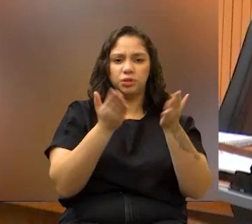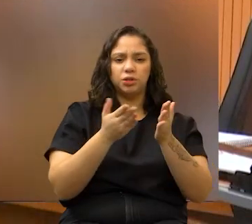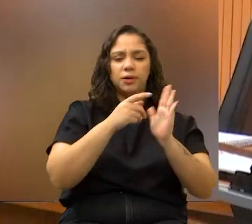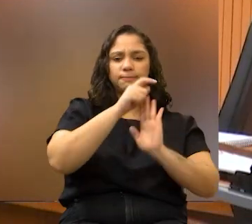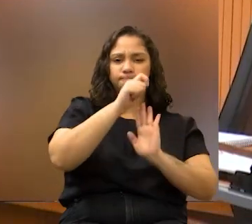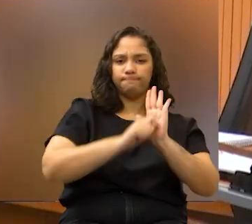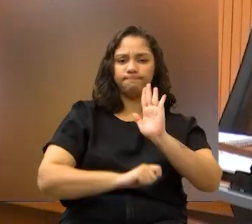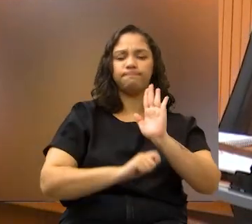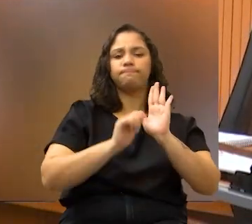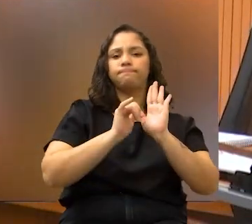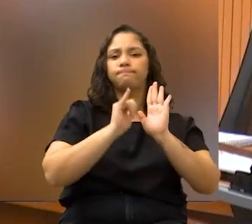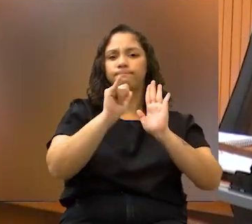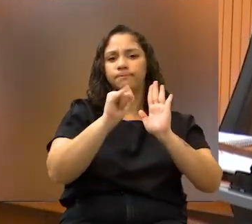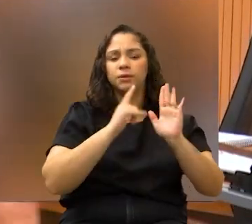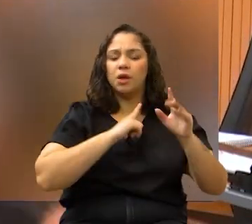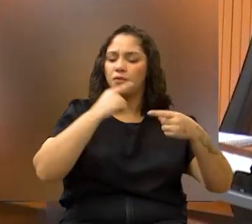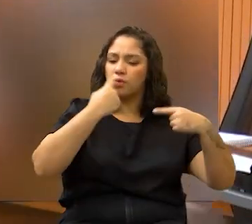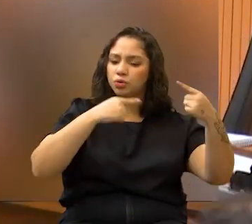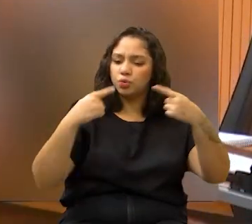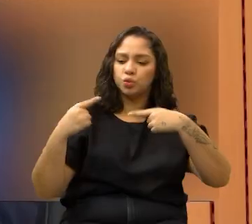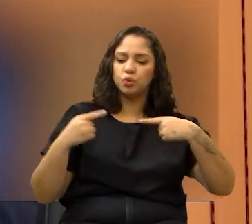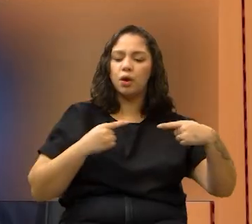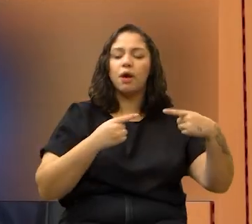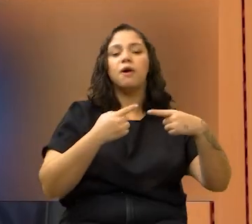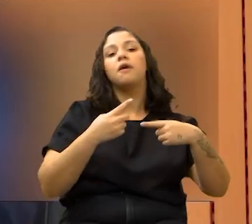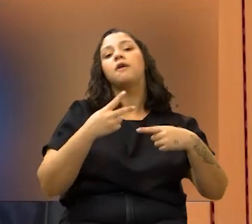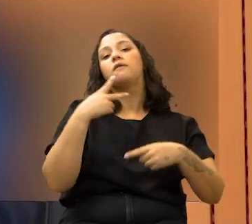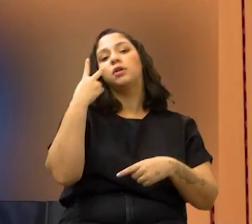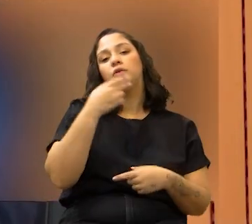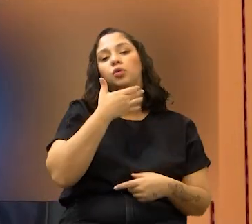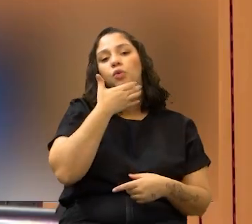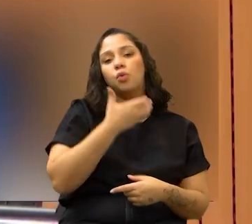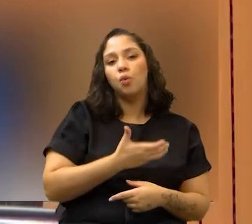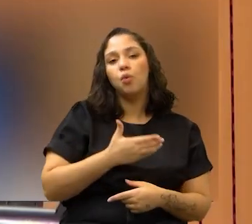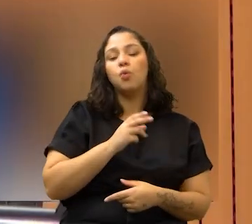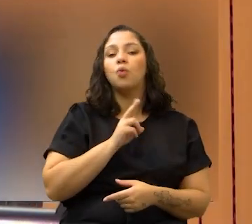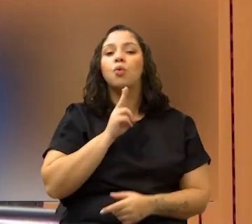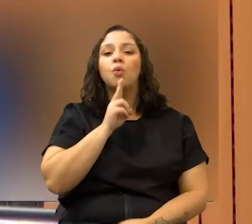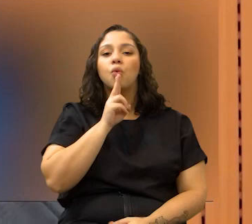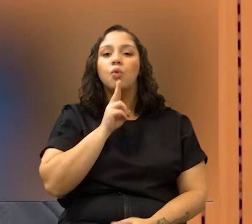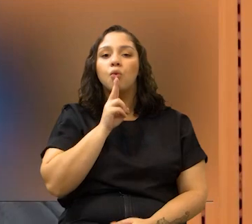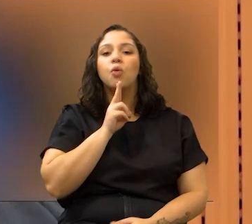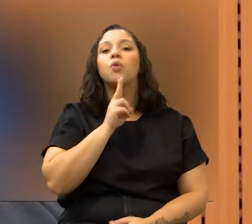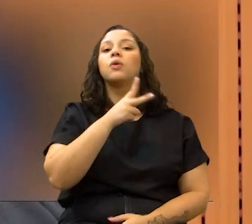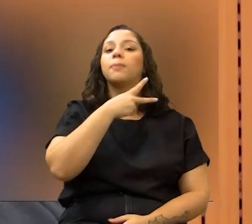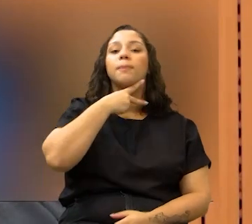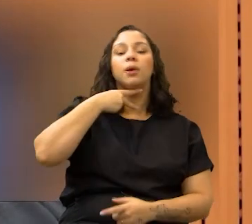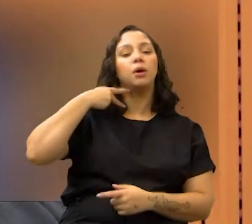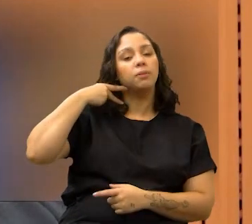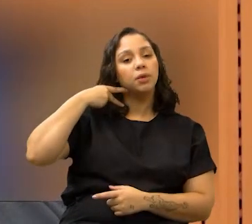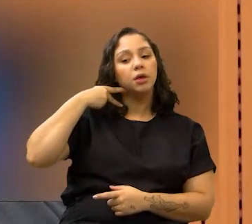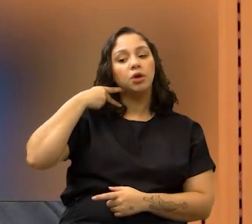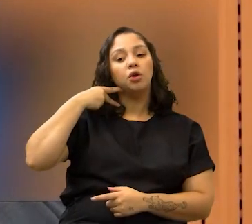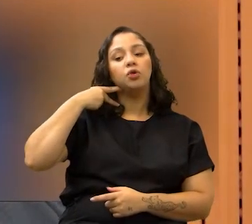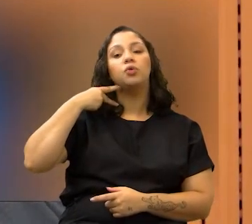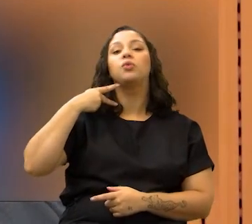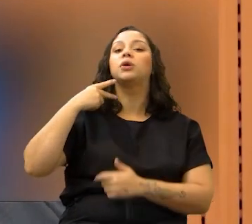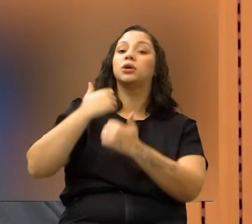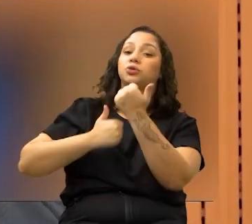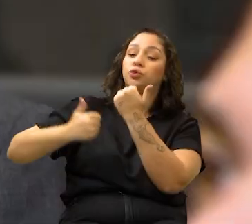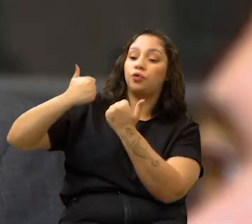dos relatores, foram discutidas pelos vereadores Carmo Luiz, Nelson Osseri, Permínio Monteiro, que na